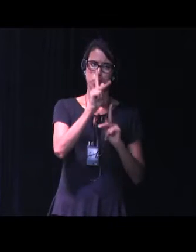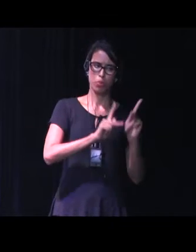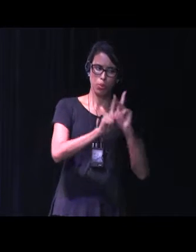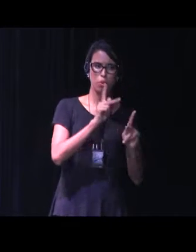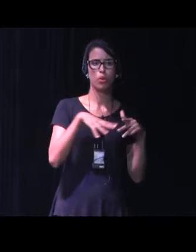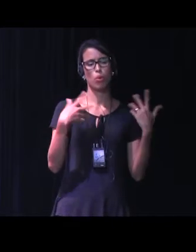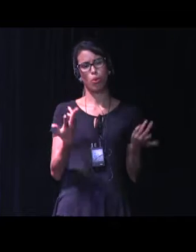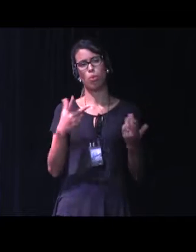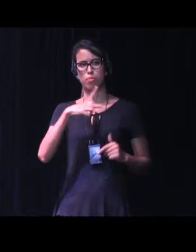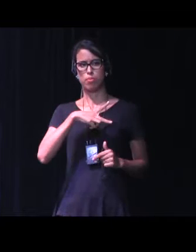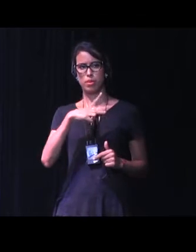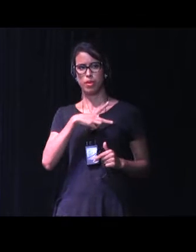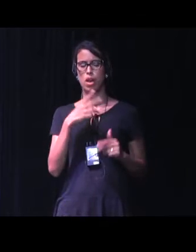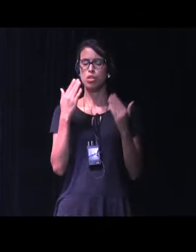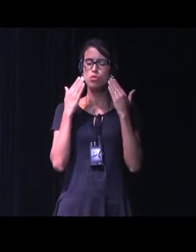privados.